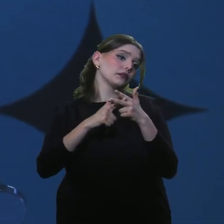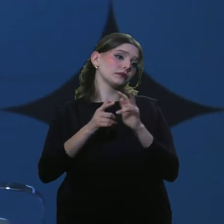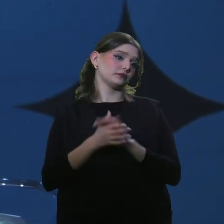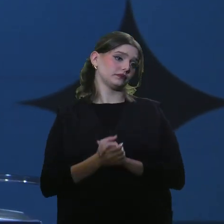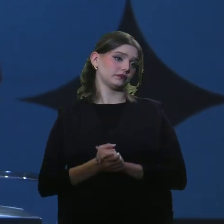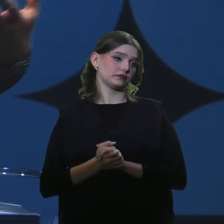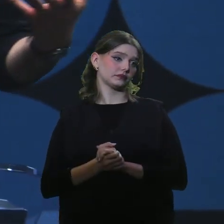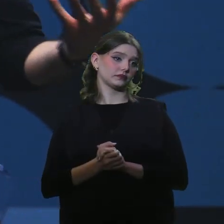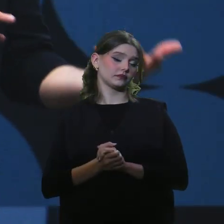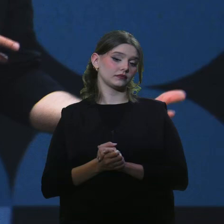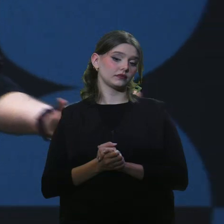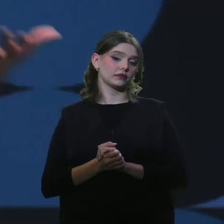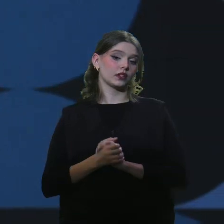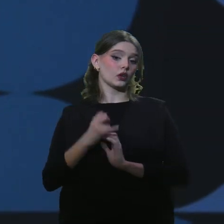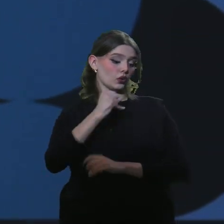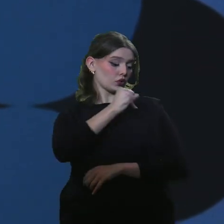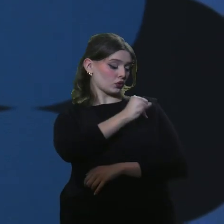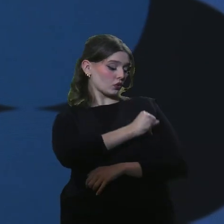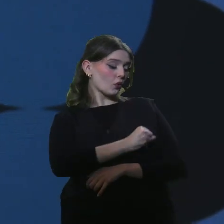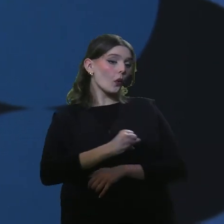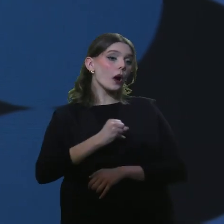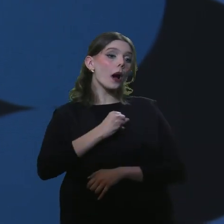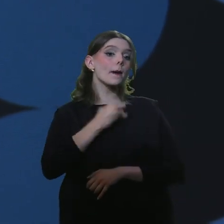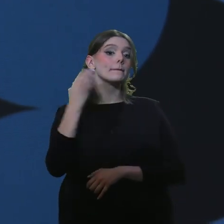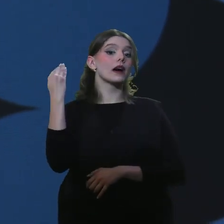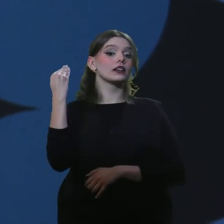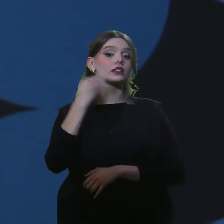João Batista batiza Jesus.